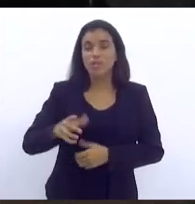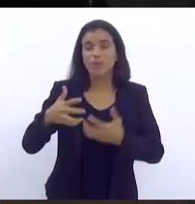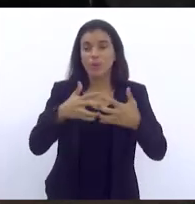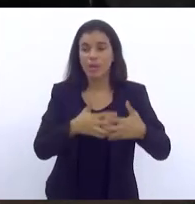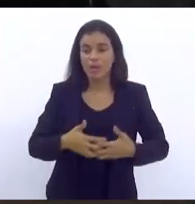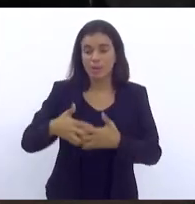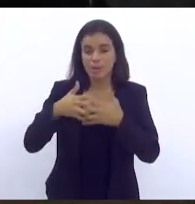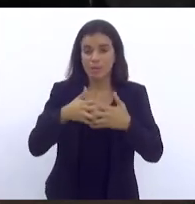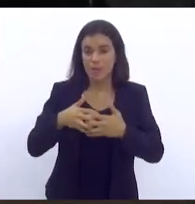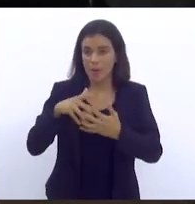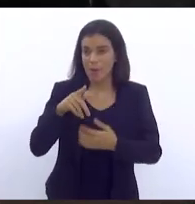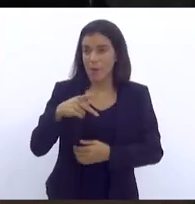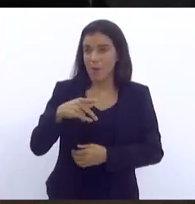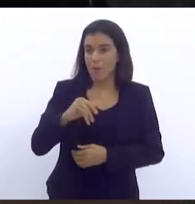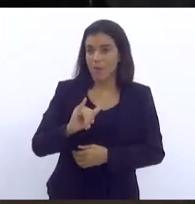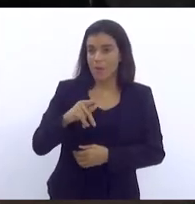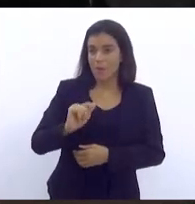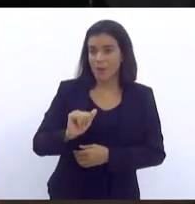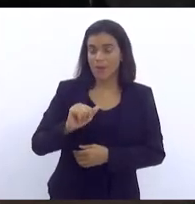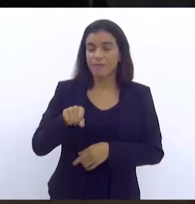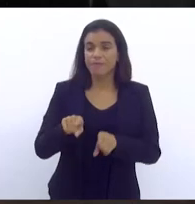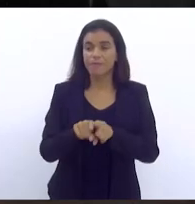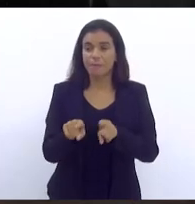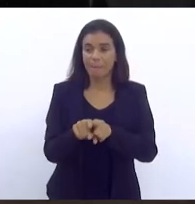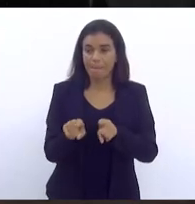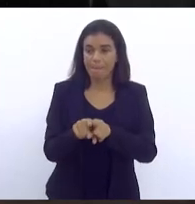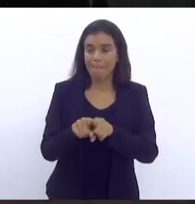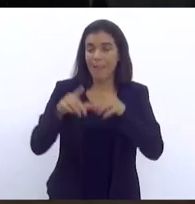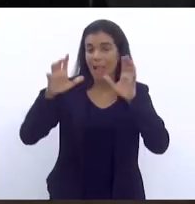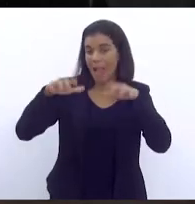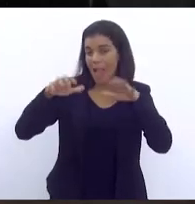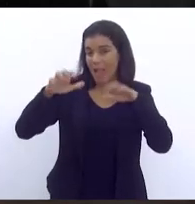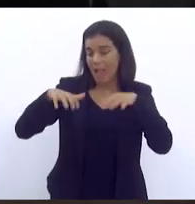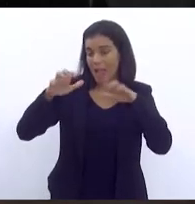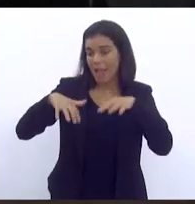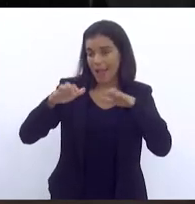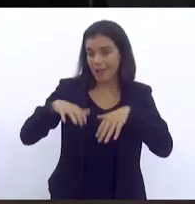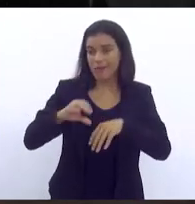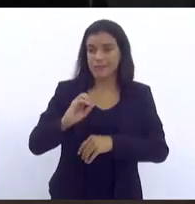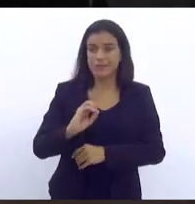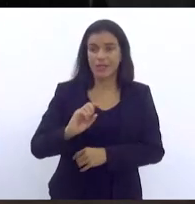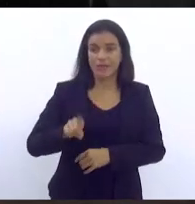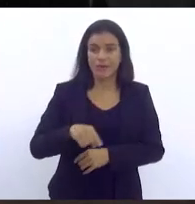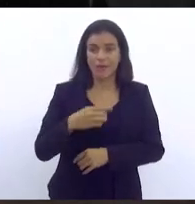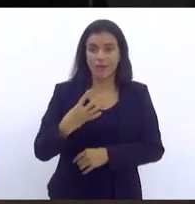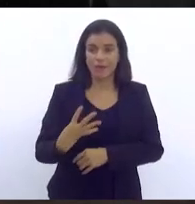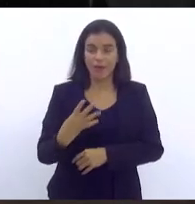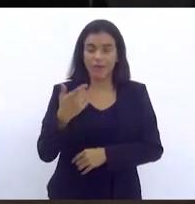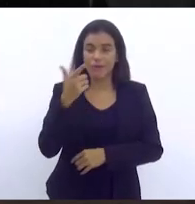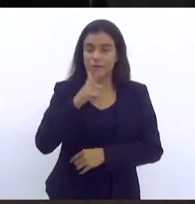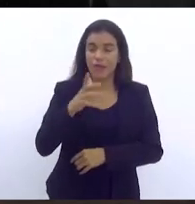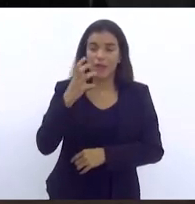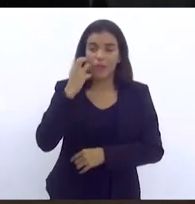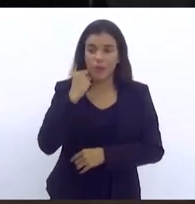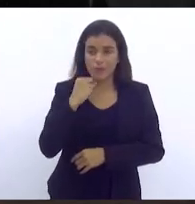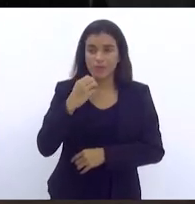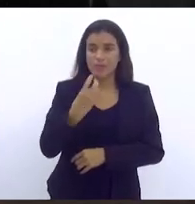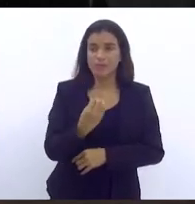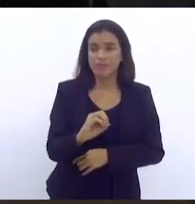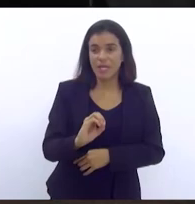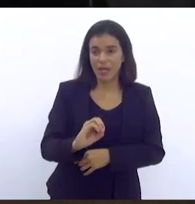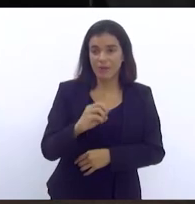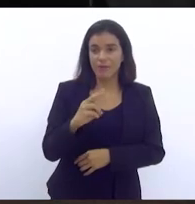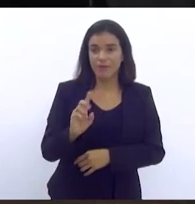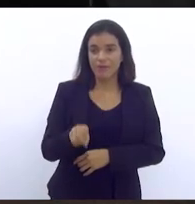1,8 dos moradores se utilizam de água de chuva 0,4 recebem doação 0,2